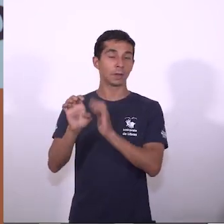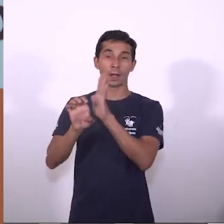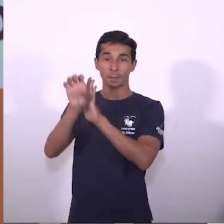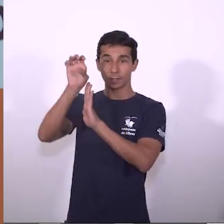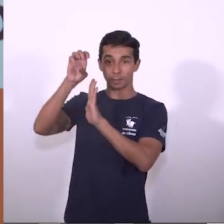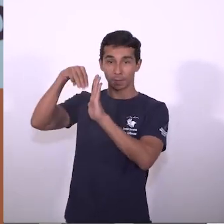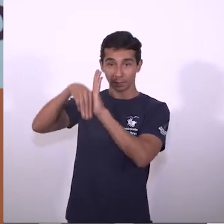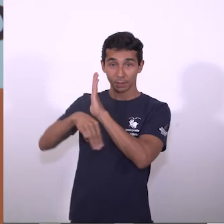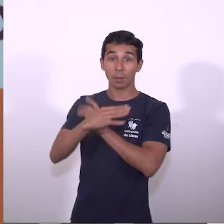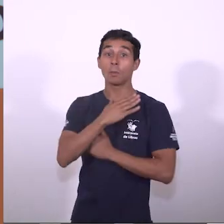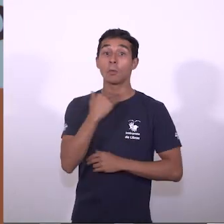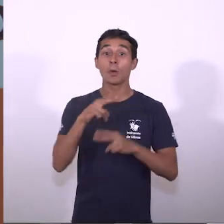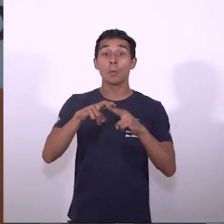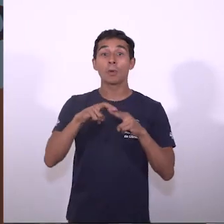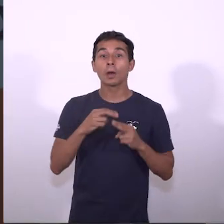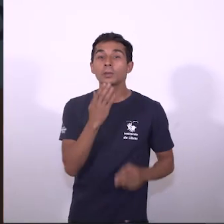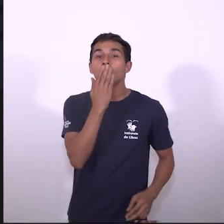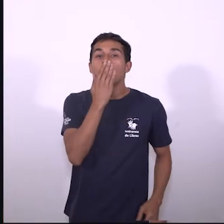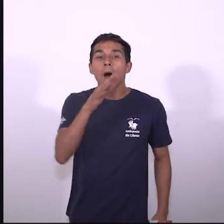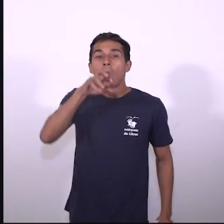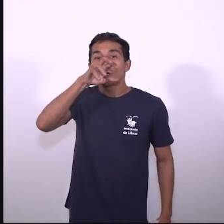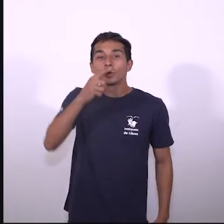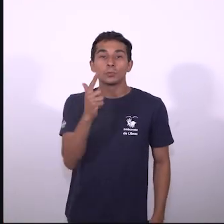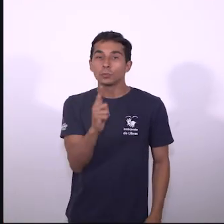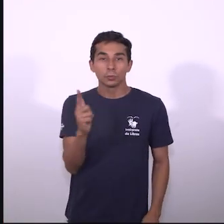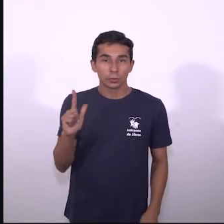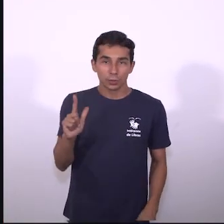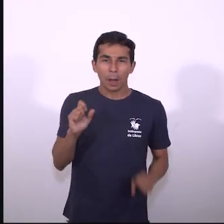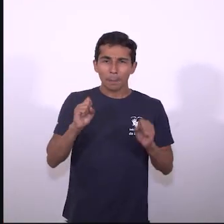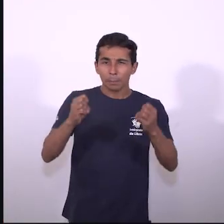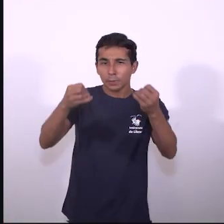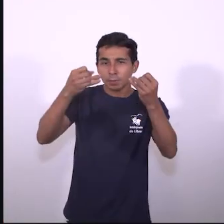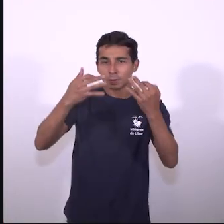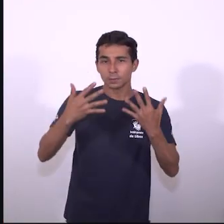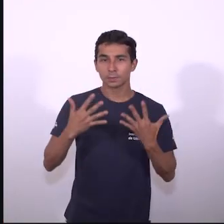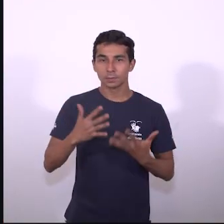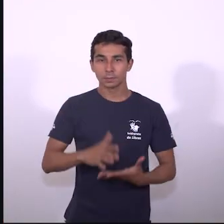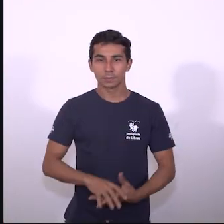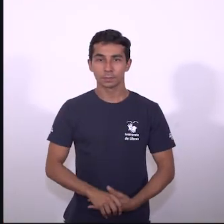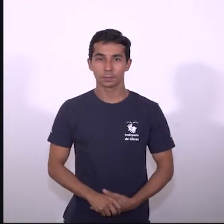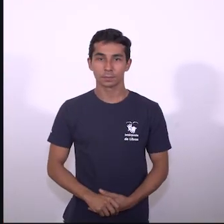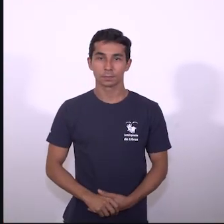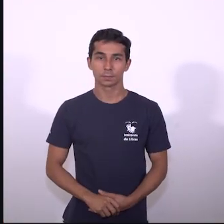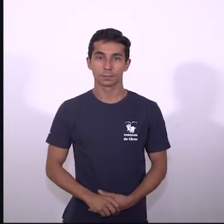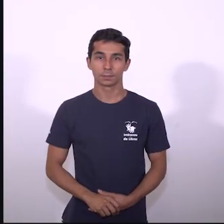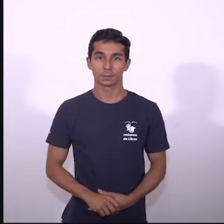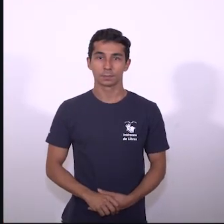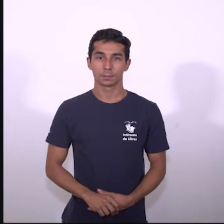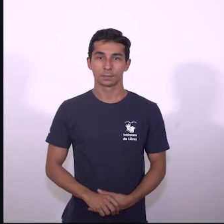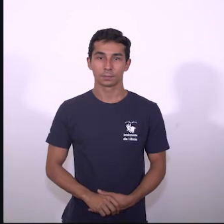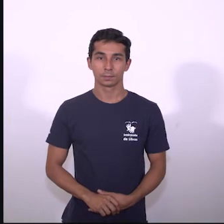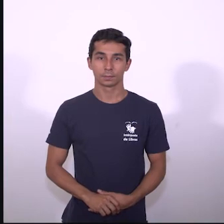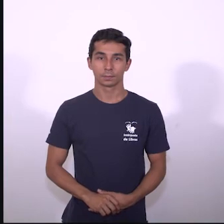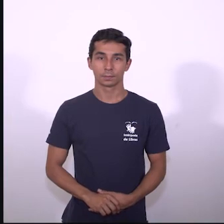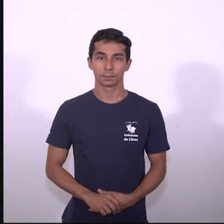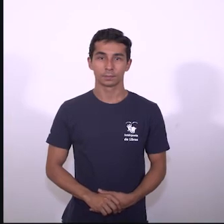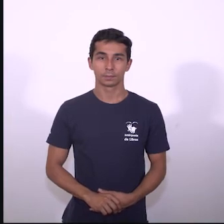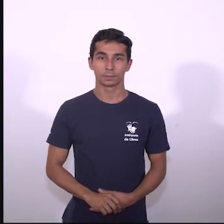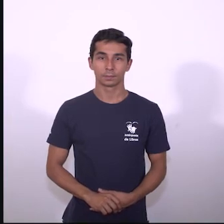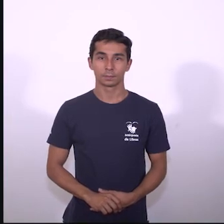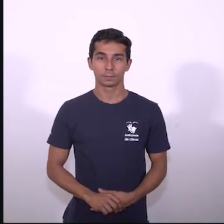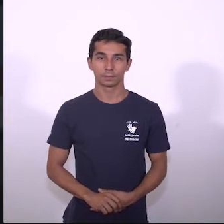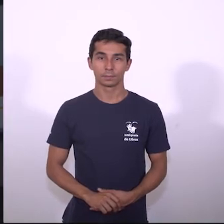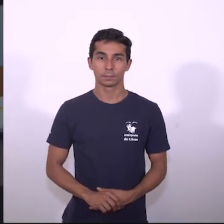sobre esses relatos? O doutor Zamarco também falar. Bom, não aconteceu